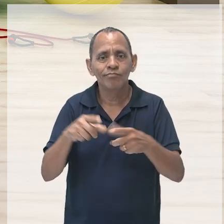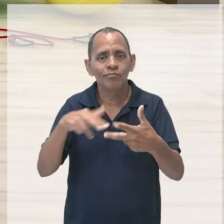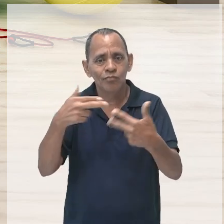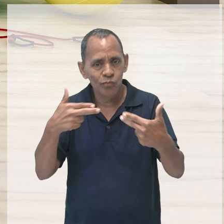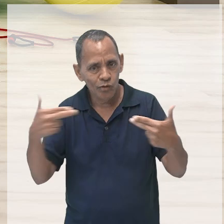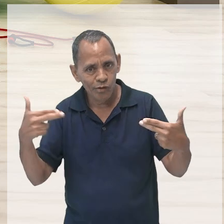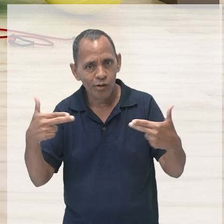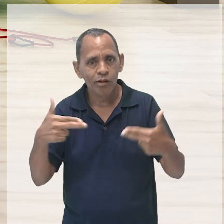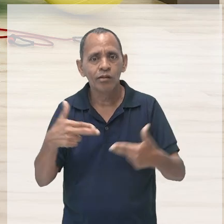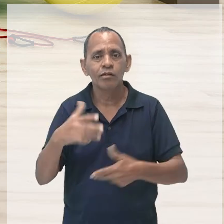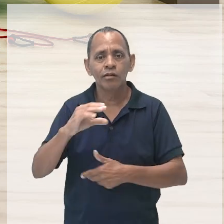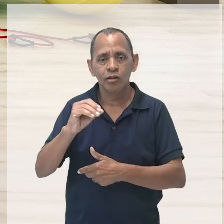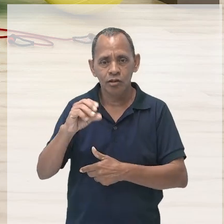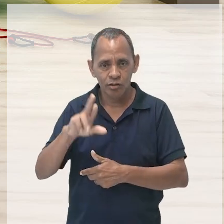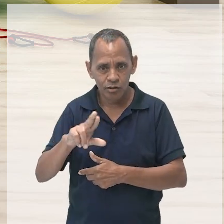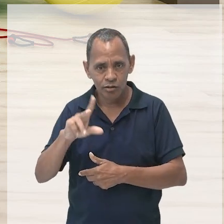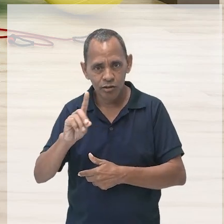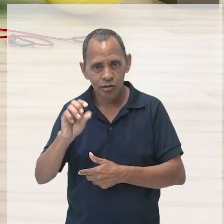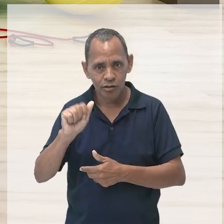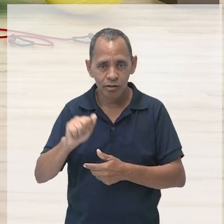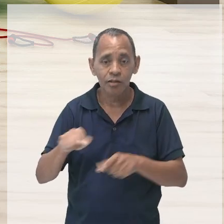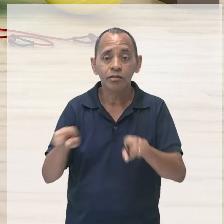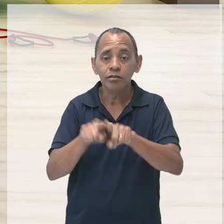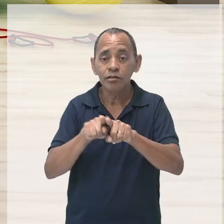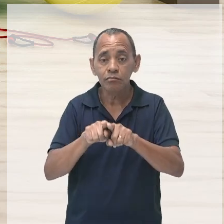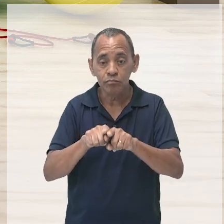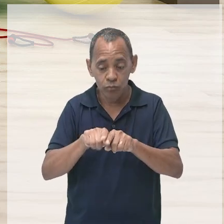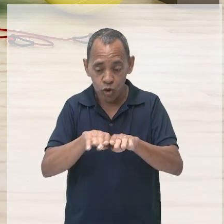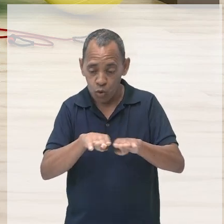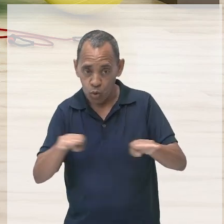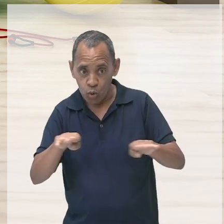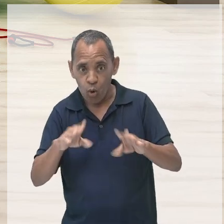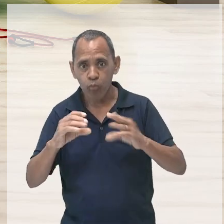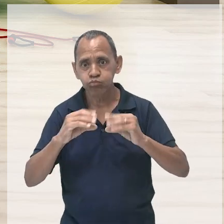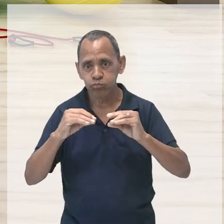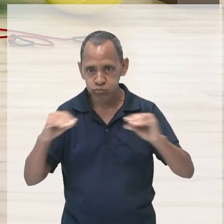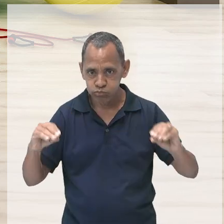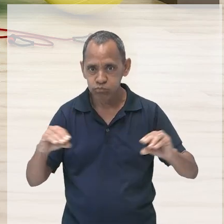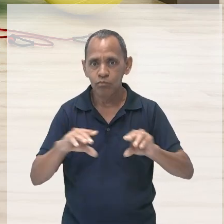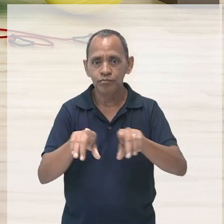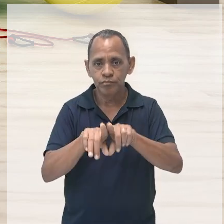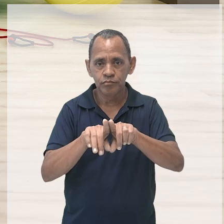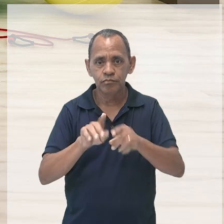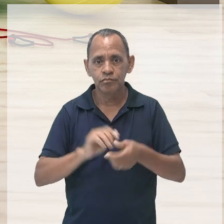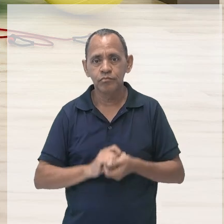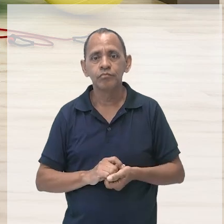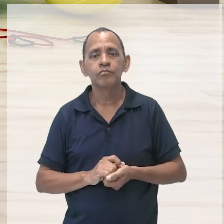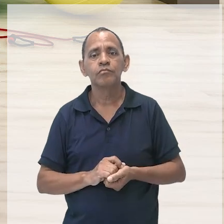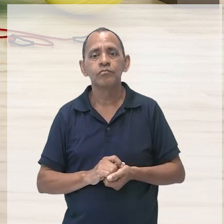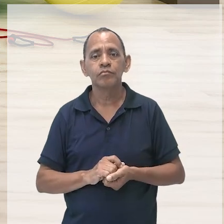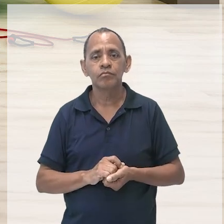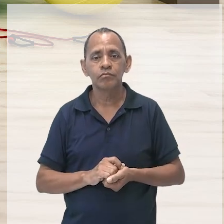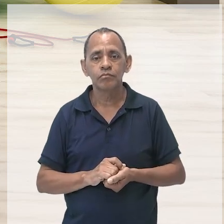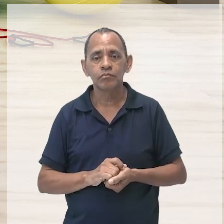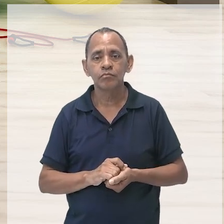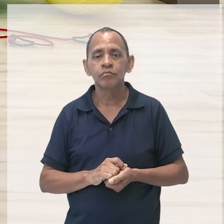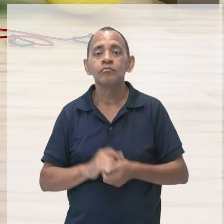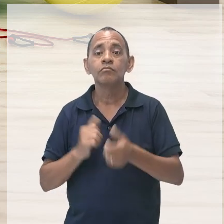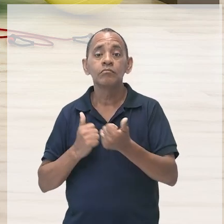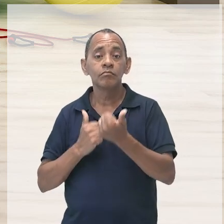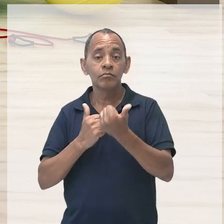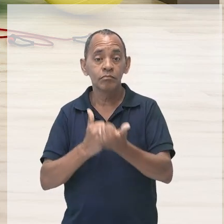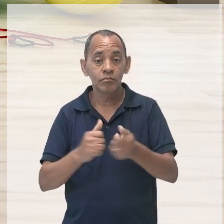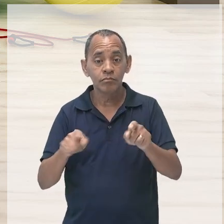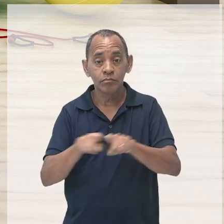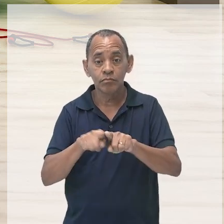a presença aqui também do colchonete, que vai trazer ali um certo conforto, e também, né, auxiliar ali